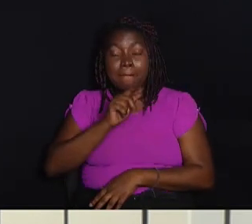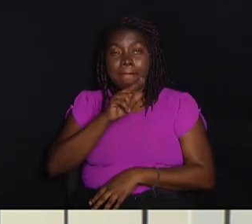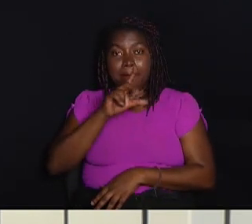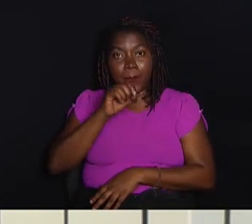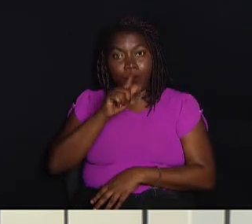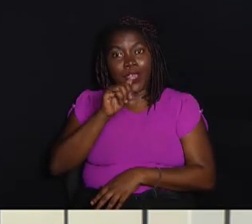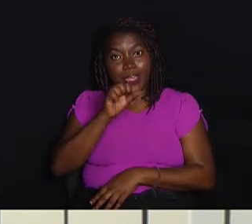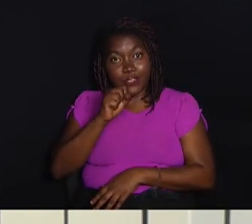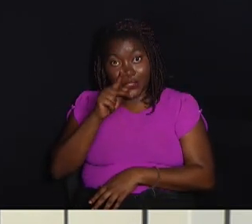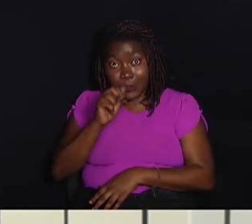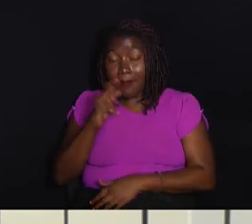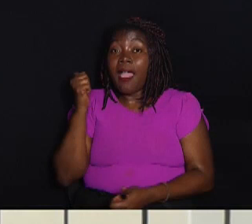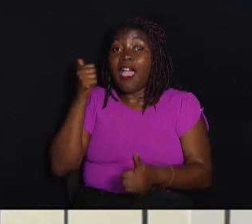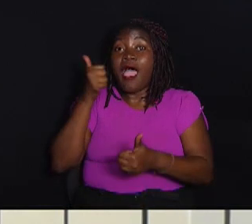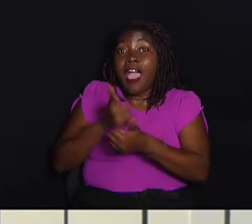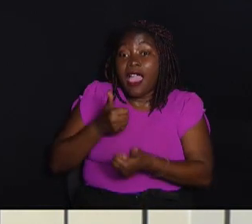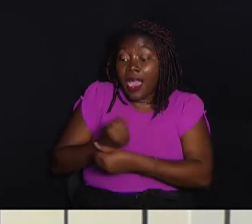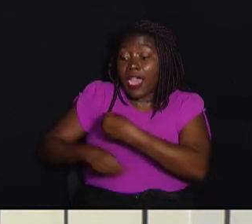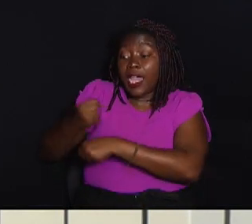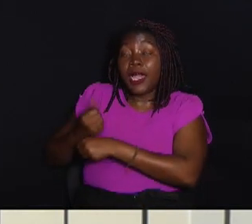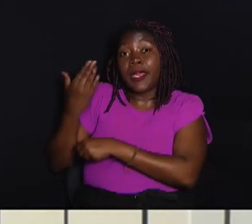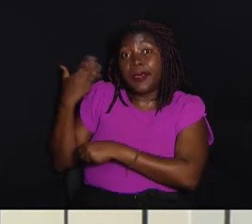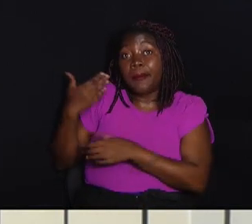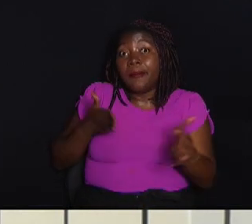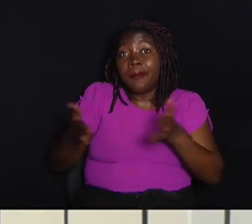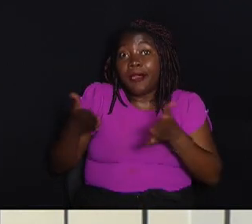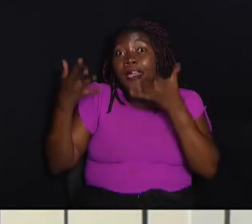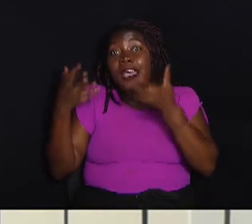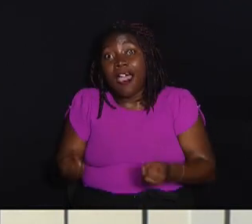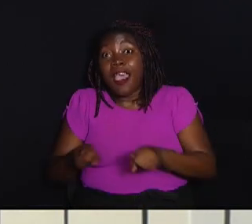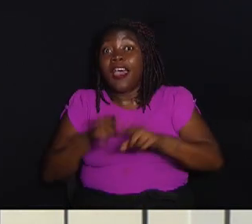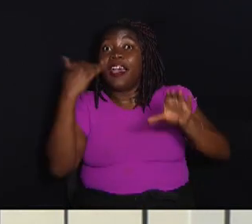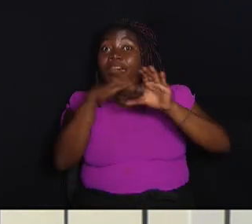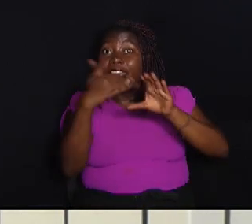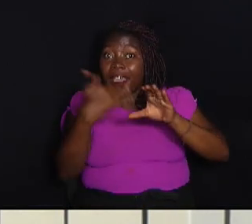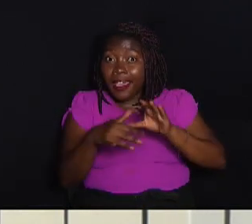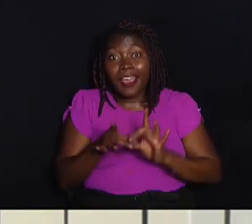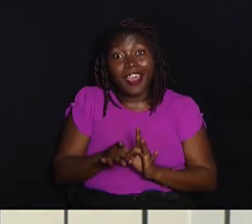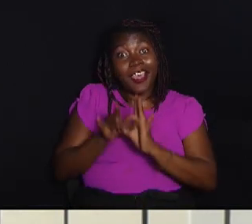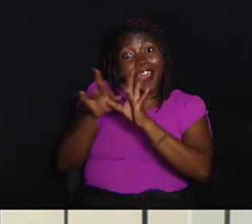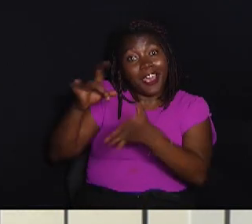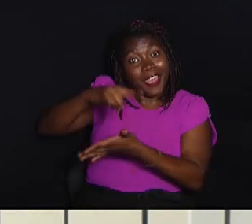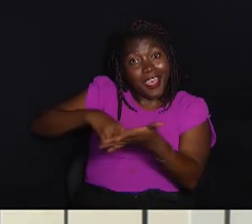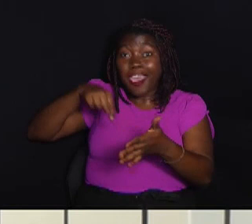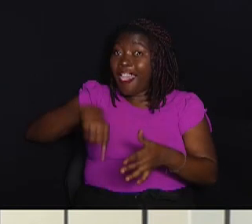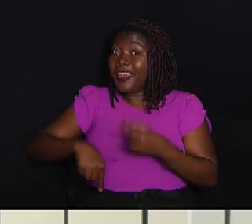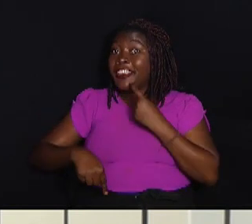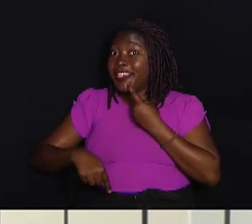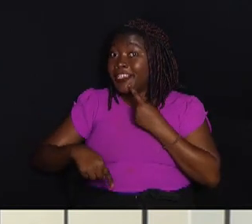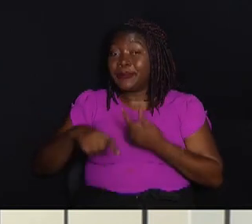passado o andamento das aprovações e emissões de alvarás aqui na cidade de